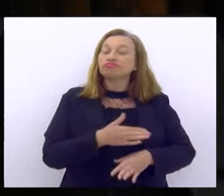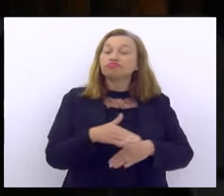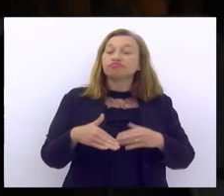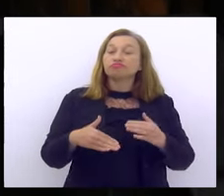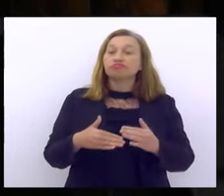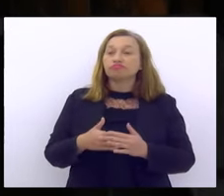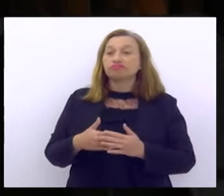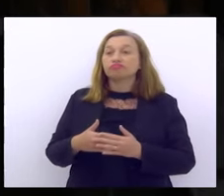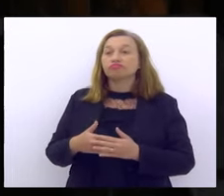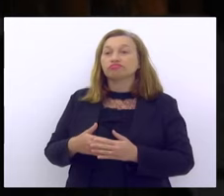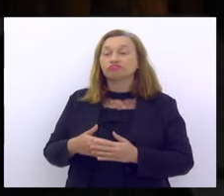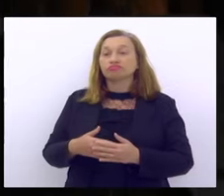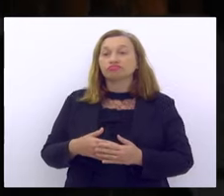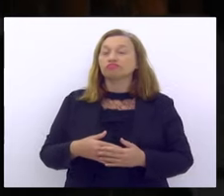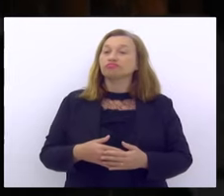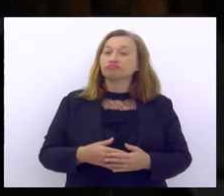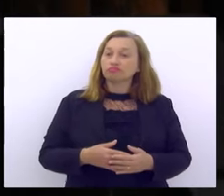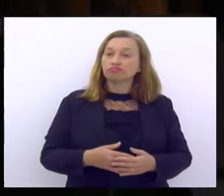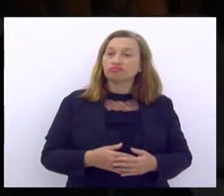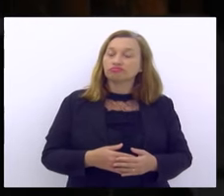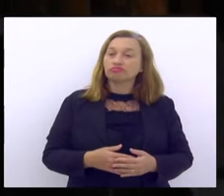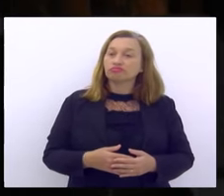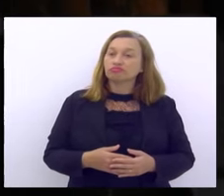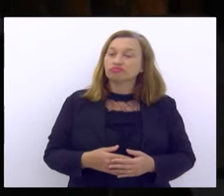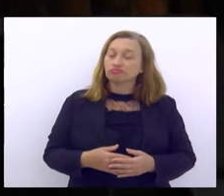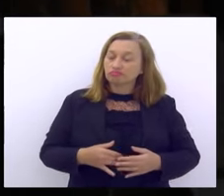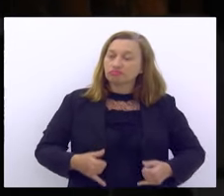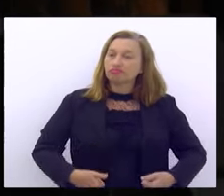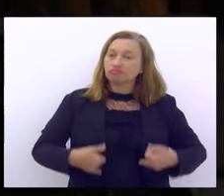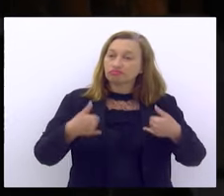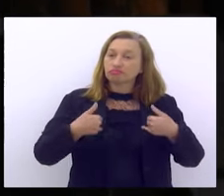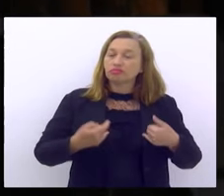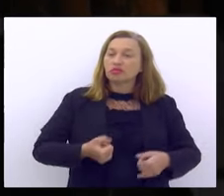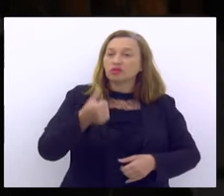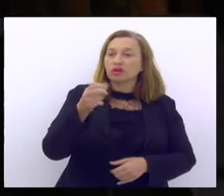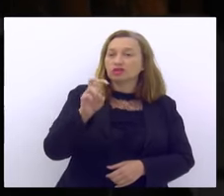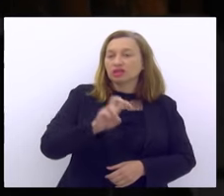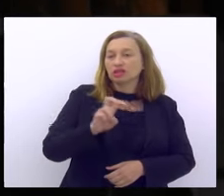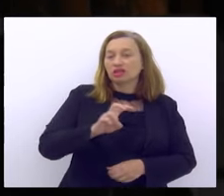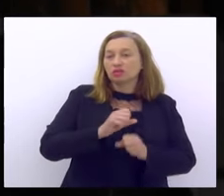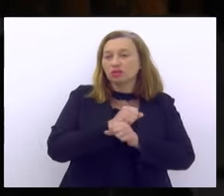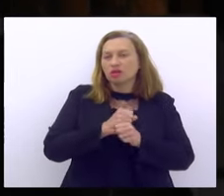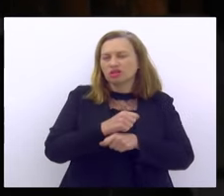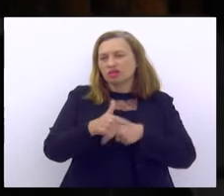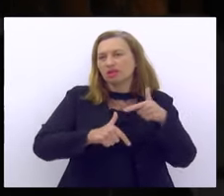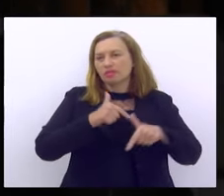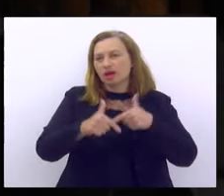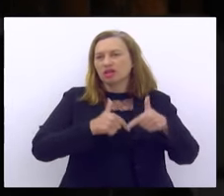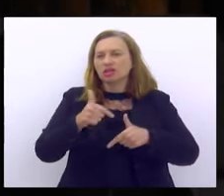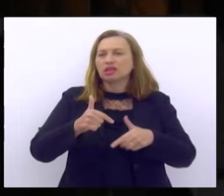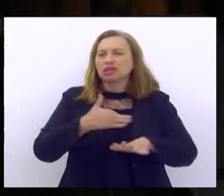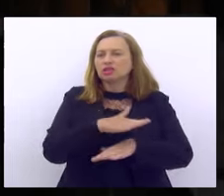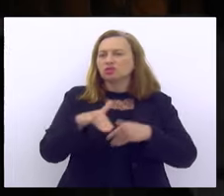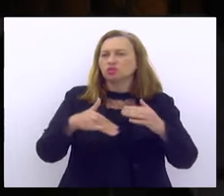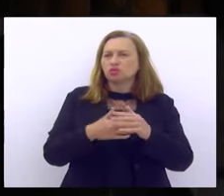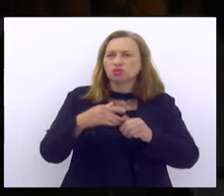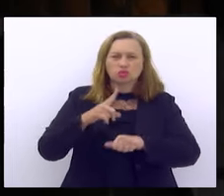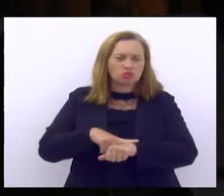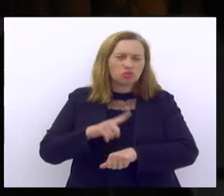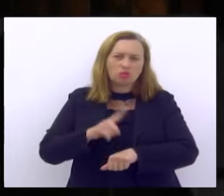erguida de um deputado que cumpre aqui o seu quase 5º ano de mandato, em todos os